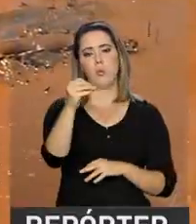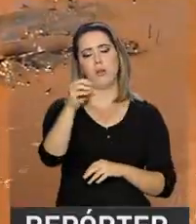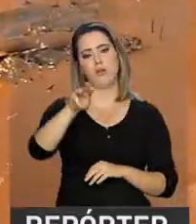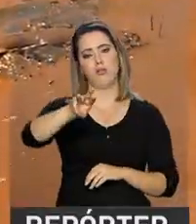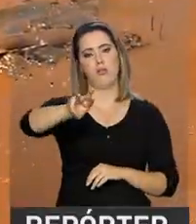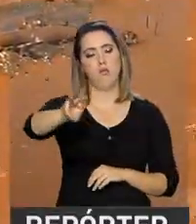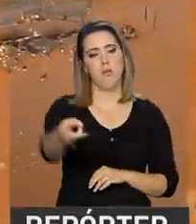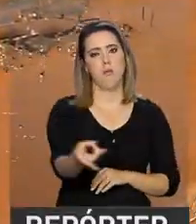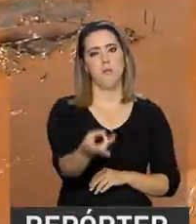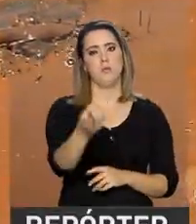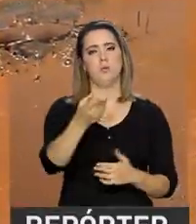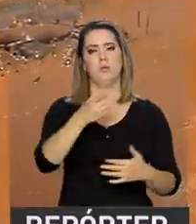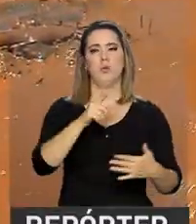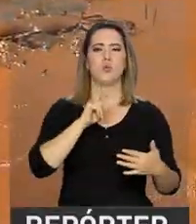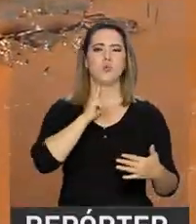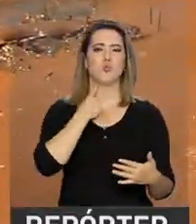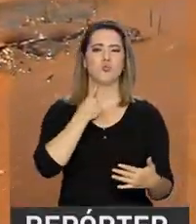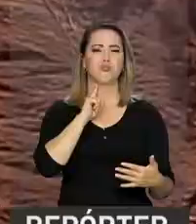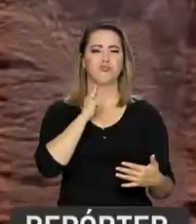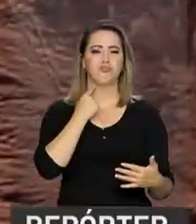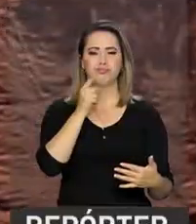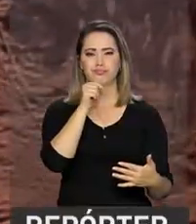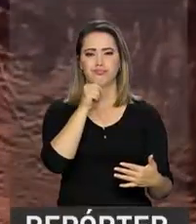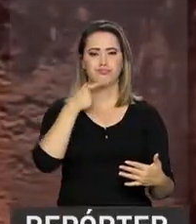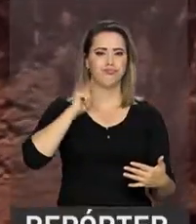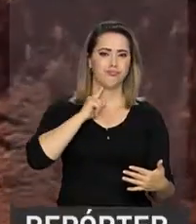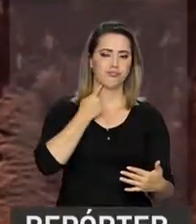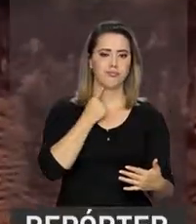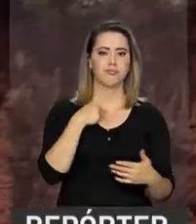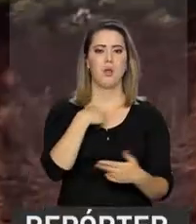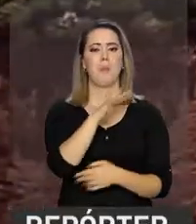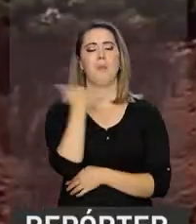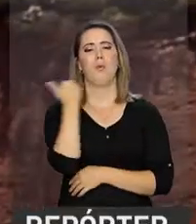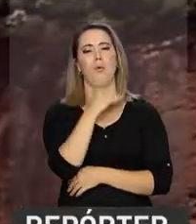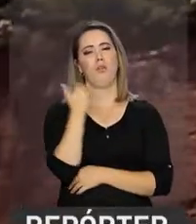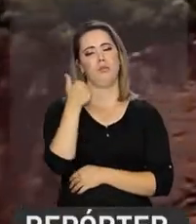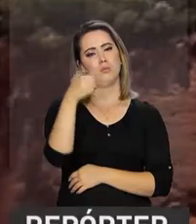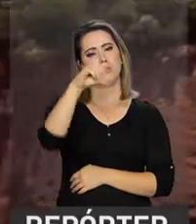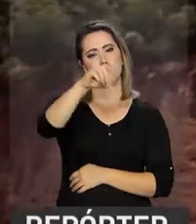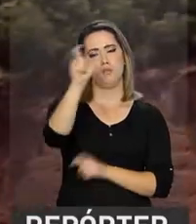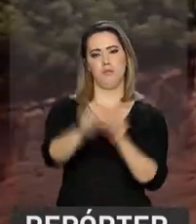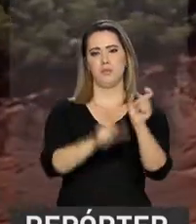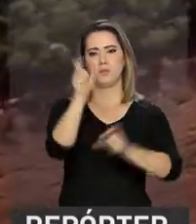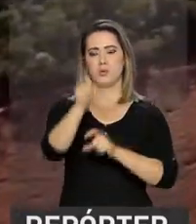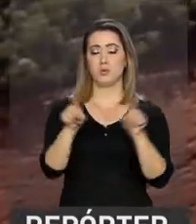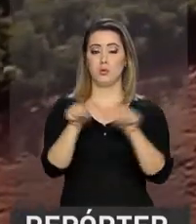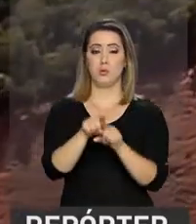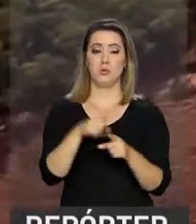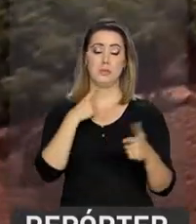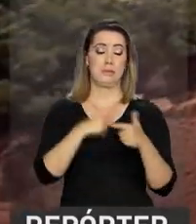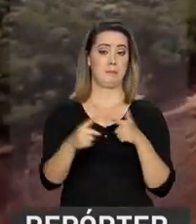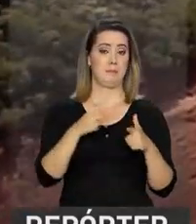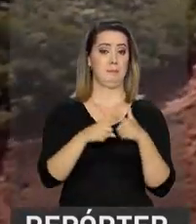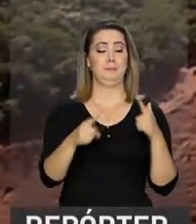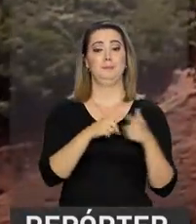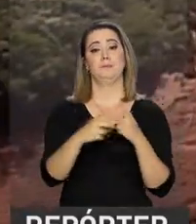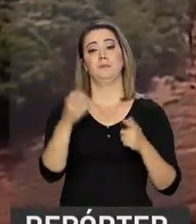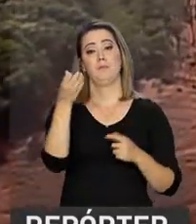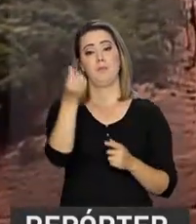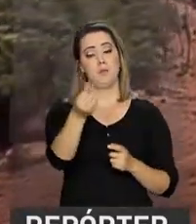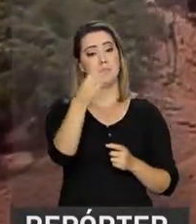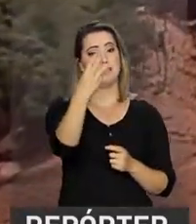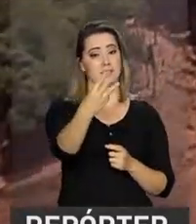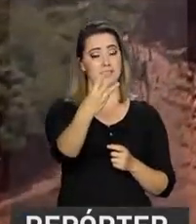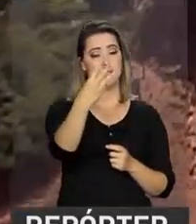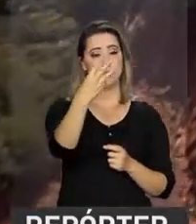cúbicos de rejeitos no meio ambiente causou a morte de 19 pessoas e atingiu 663